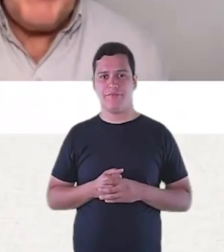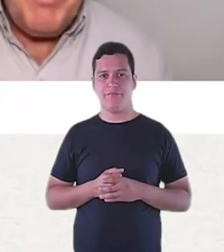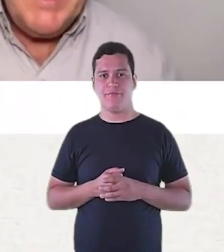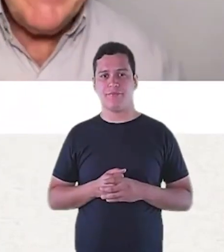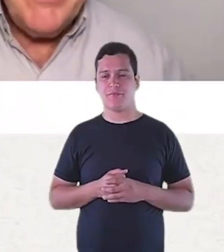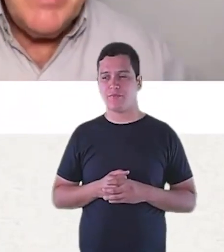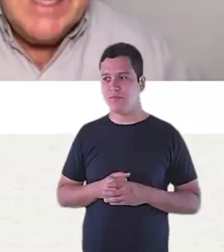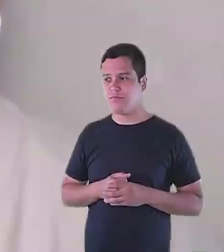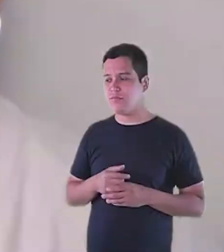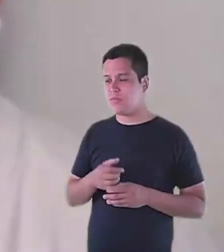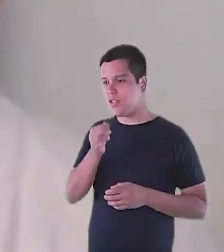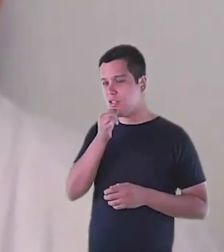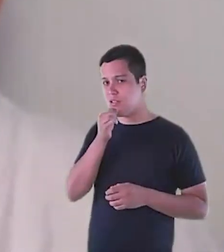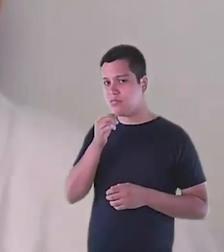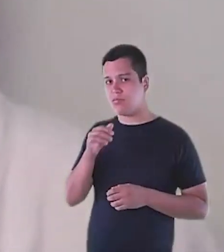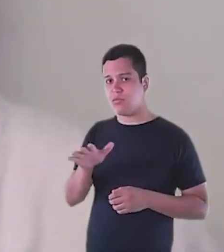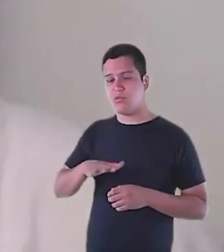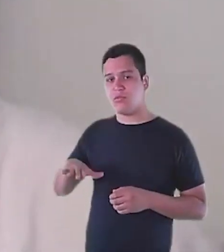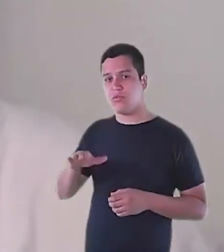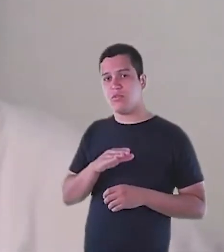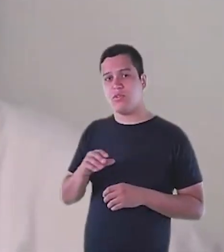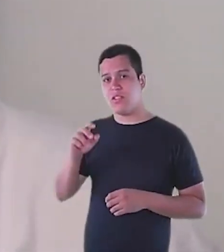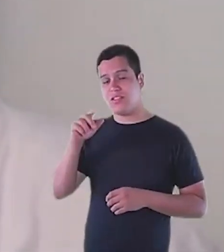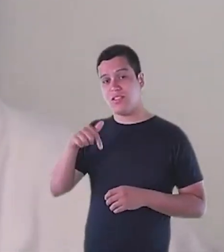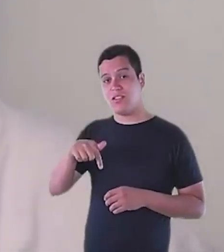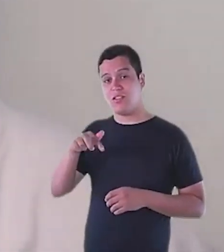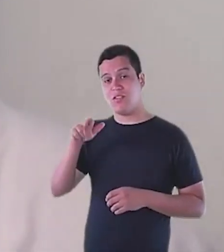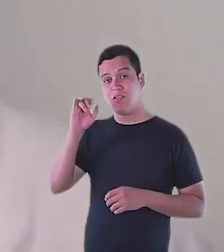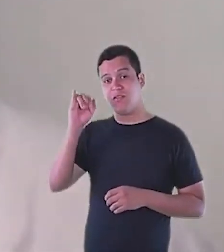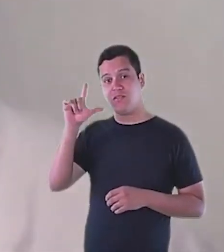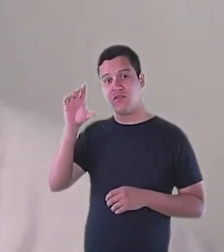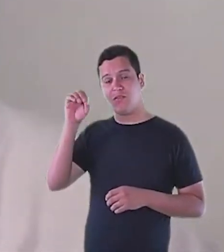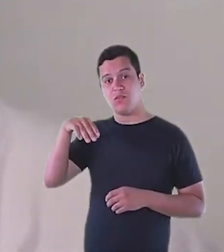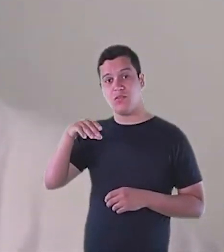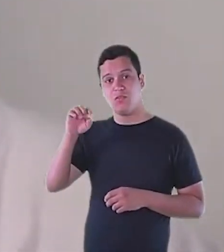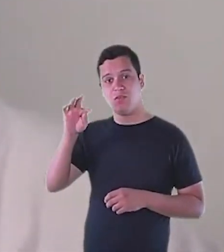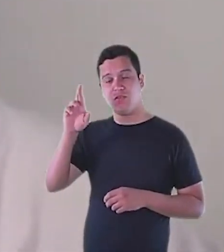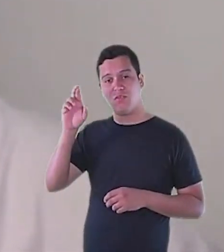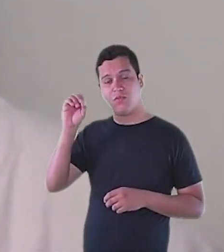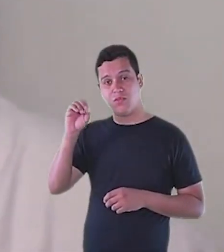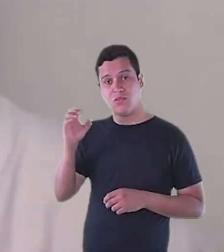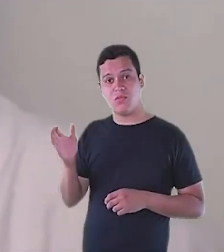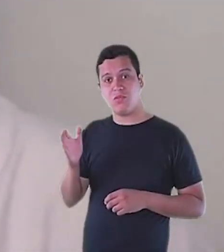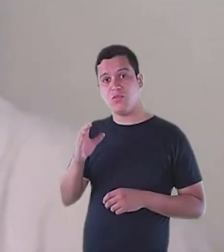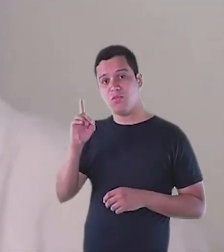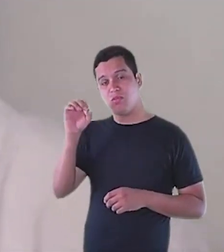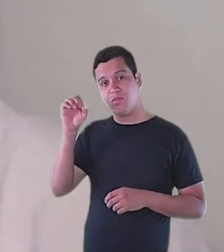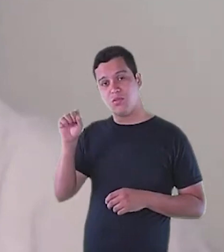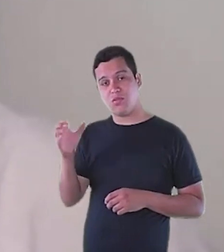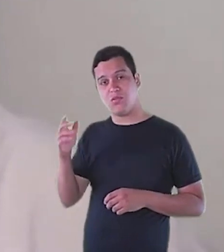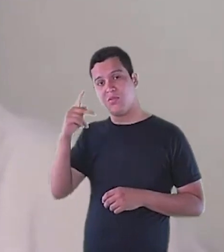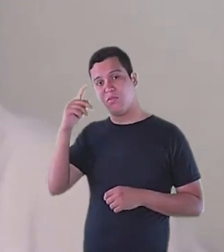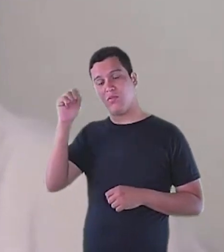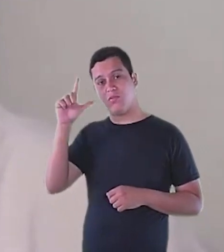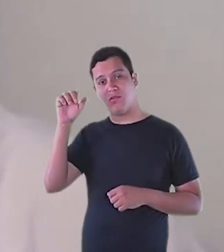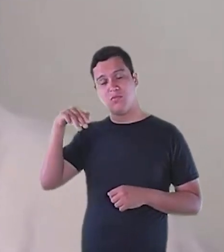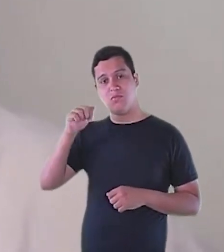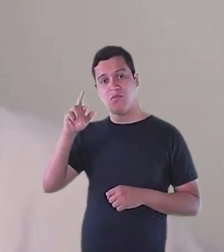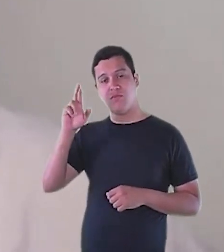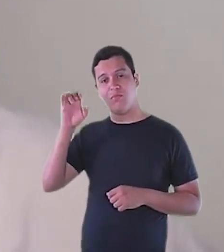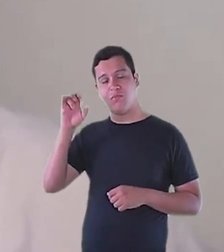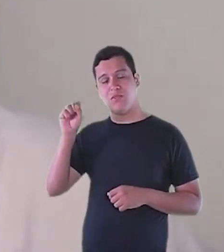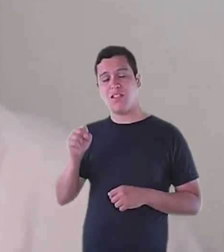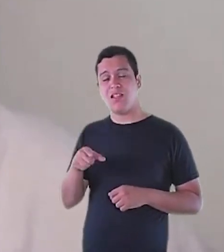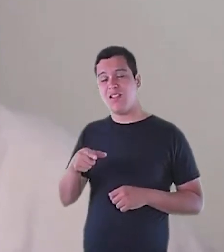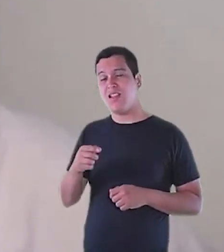O Quilombo dos Palmares é um grande desafio, né? Porque, primeiro que a documentação é relativamente escassa,